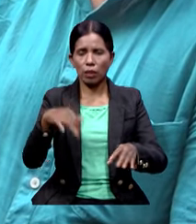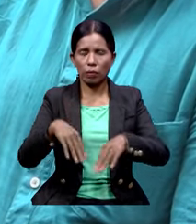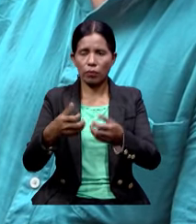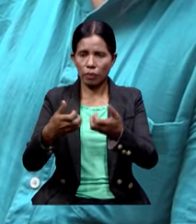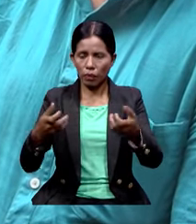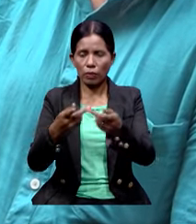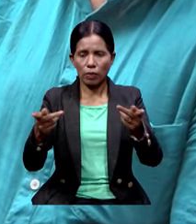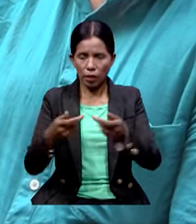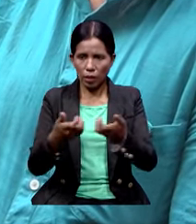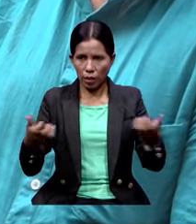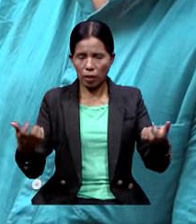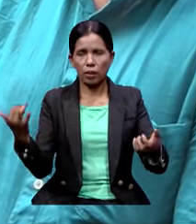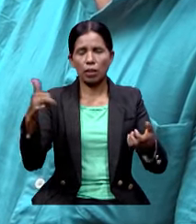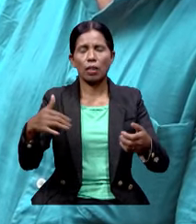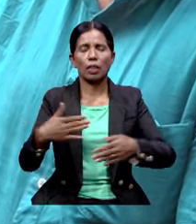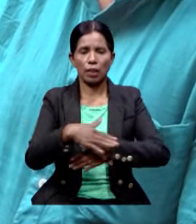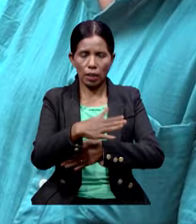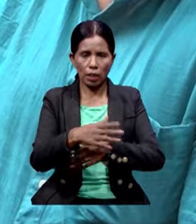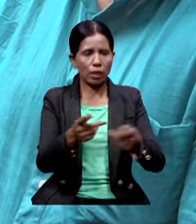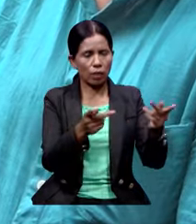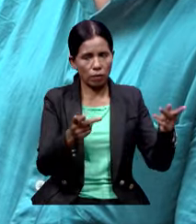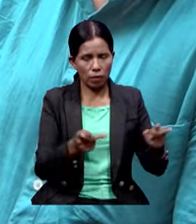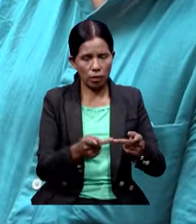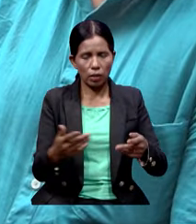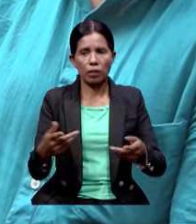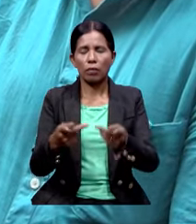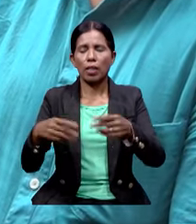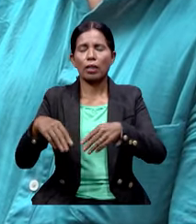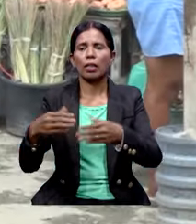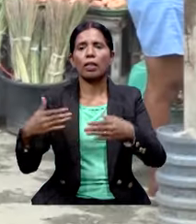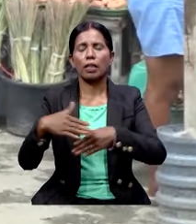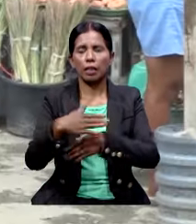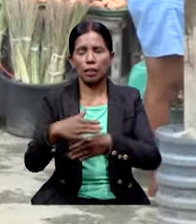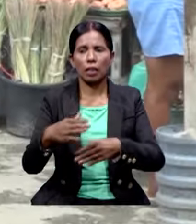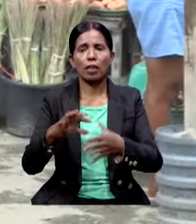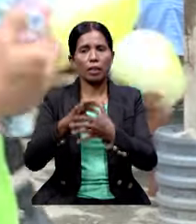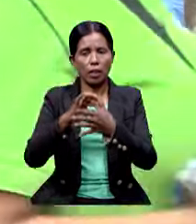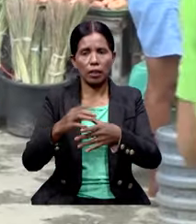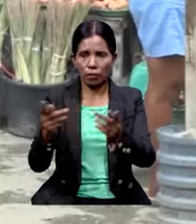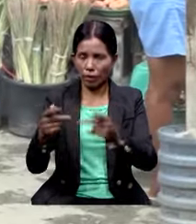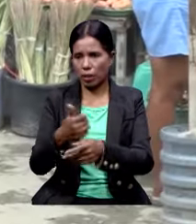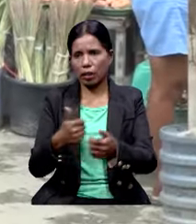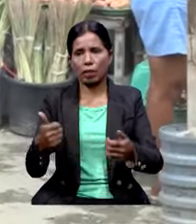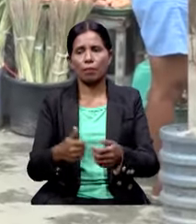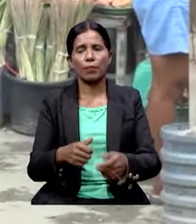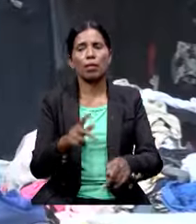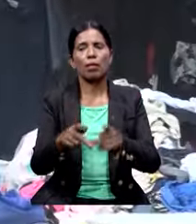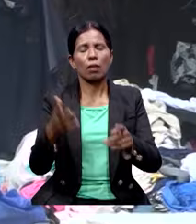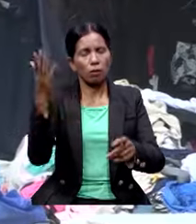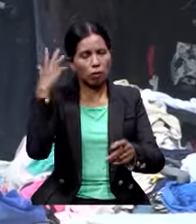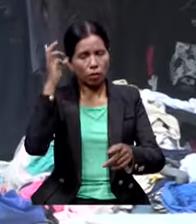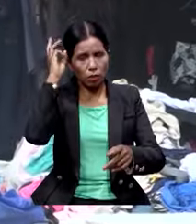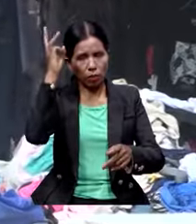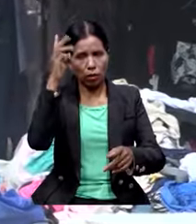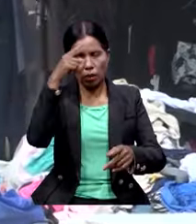é para estabelecer controle se ele faz isso né fatem não se ele faz não né fatem antes né vendedor balão preocupa também